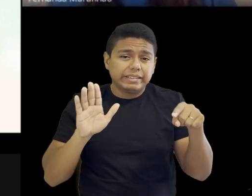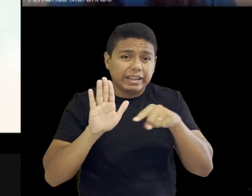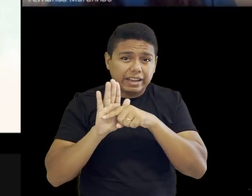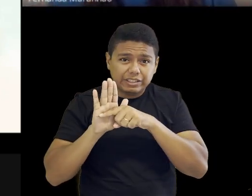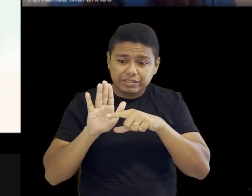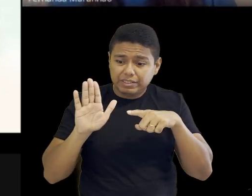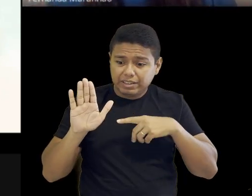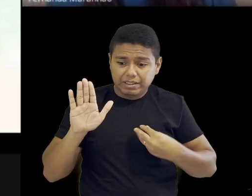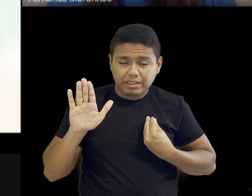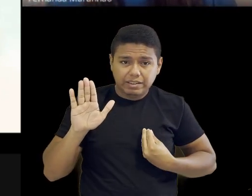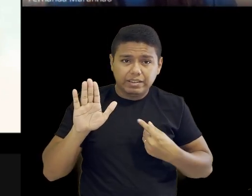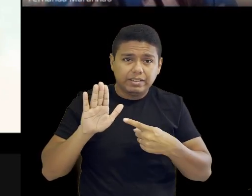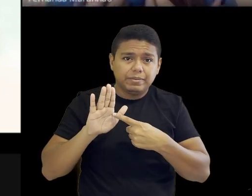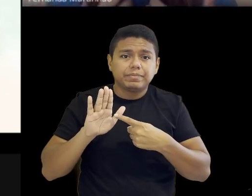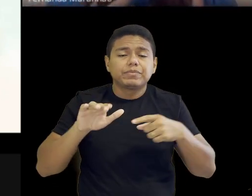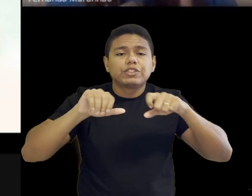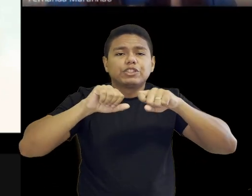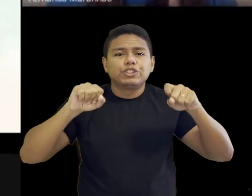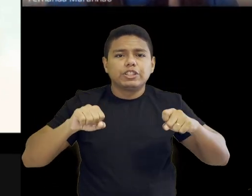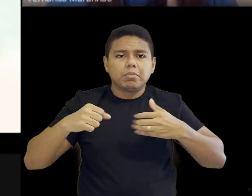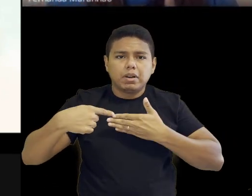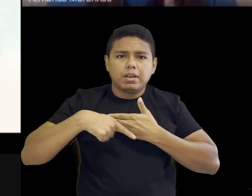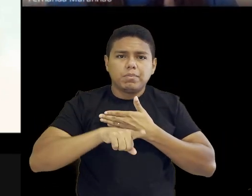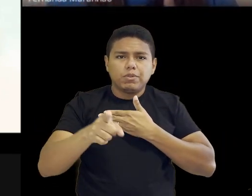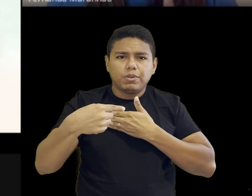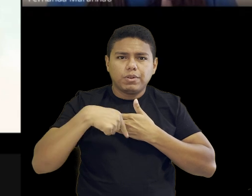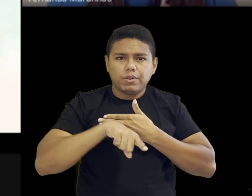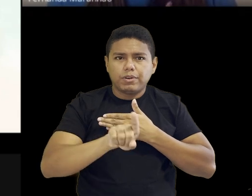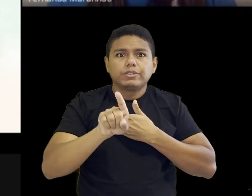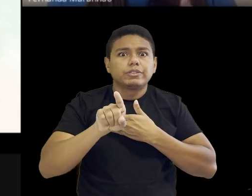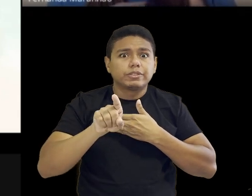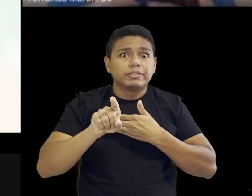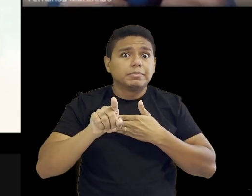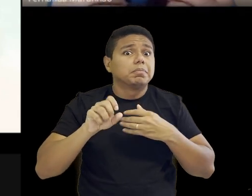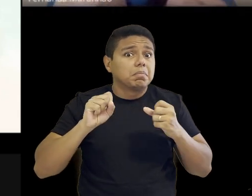suas hemácias, o sistema imunológico da pessoa que